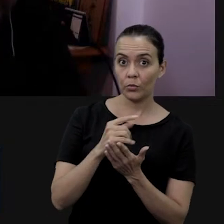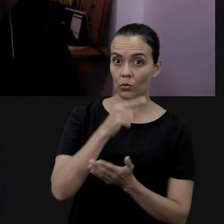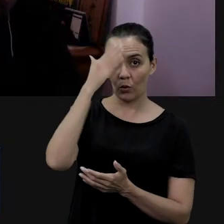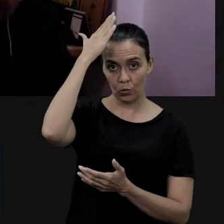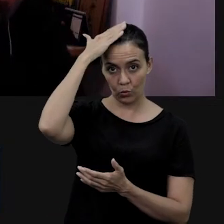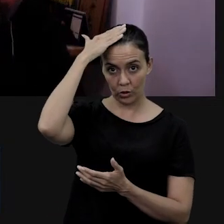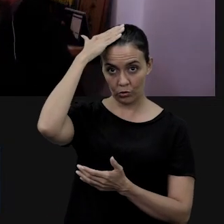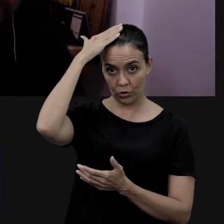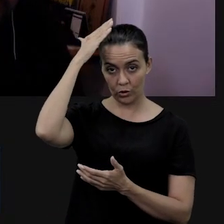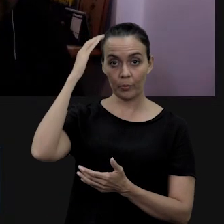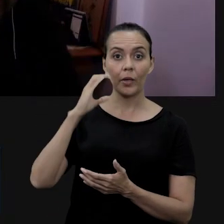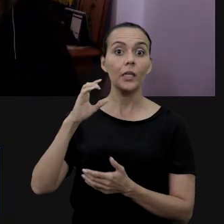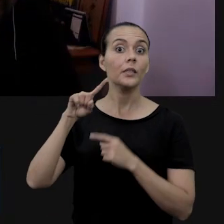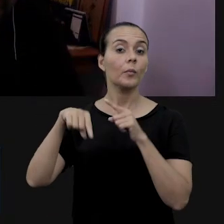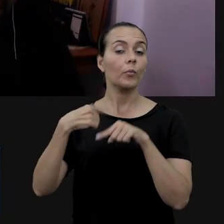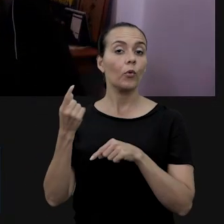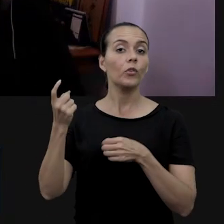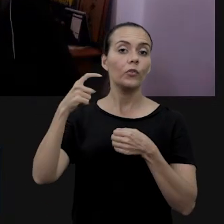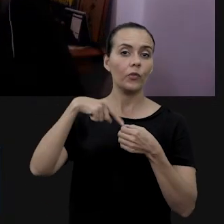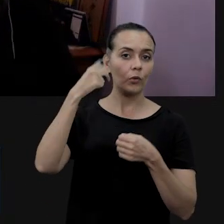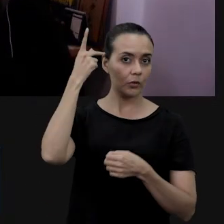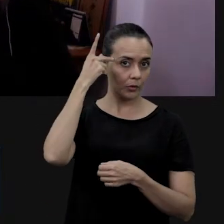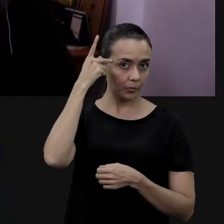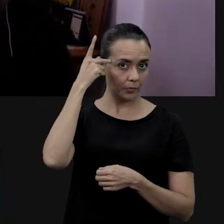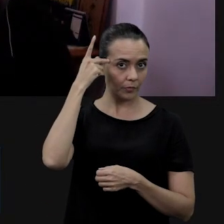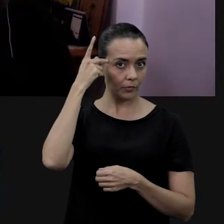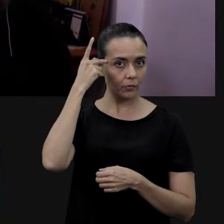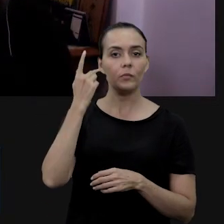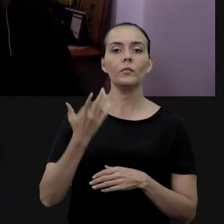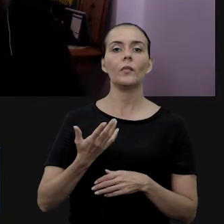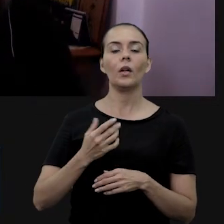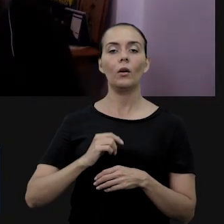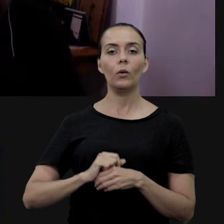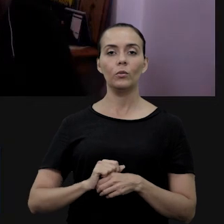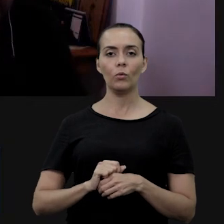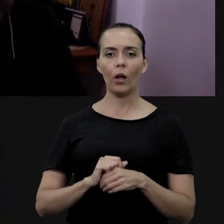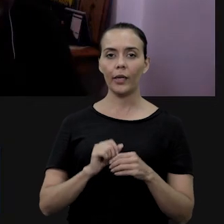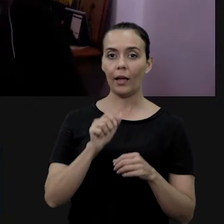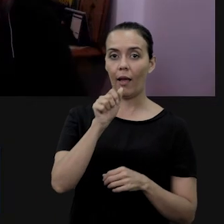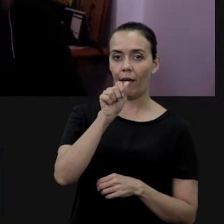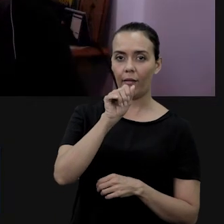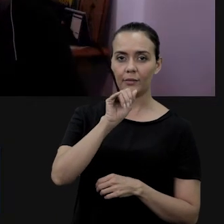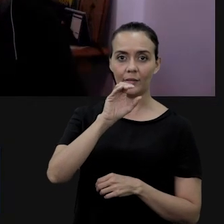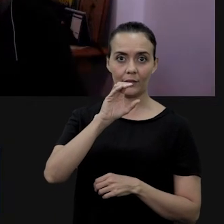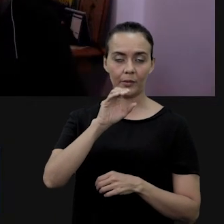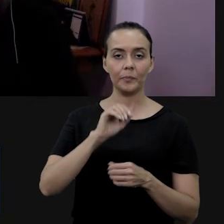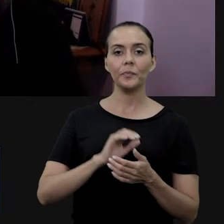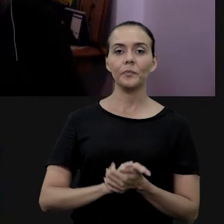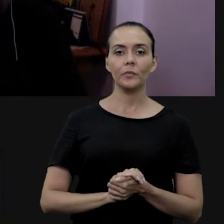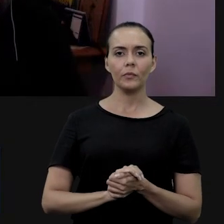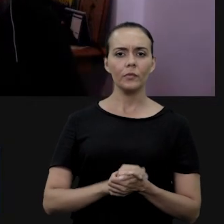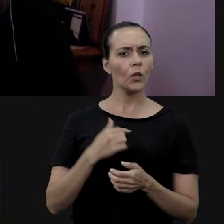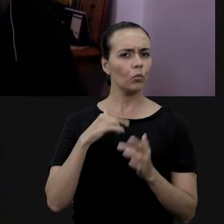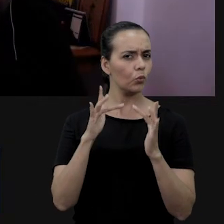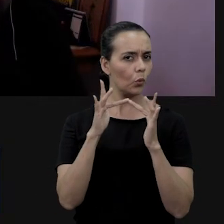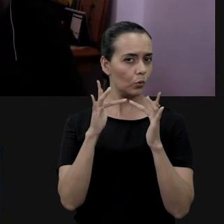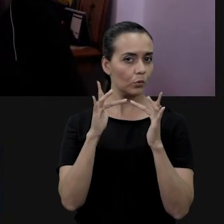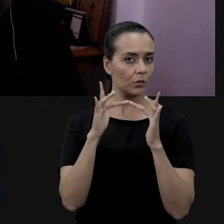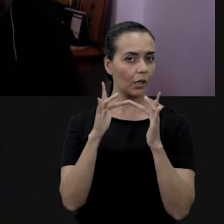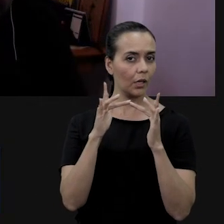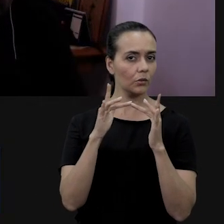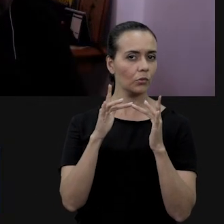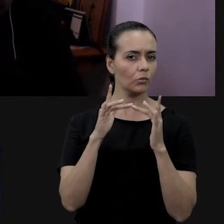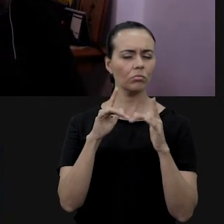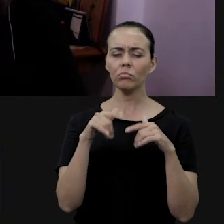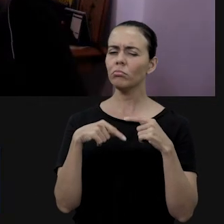começou em Curitiba e veio para São Paulo, que é a Academia Internacional de Cinema, a AIC. Tive um contato